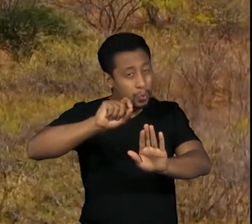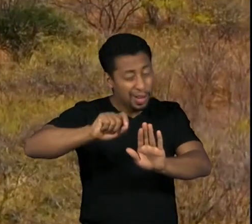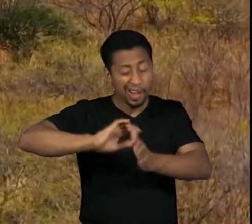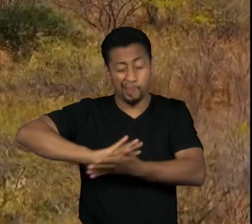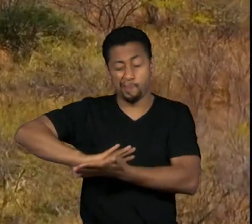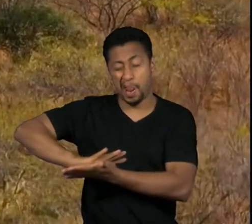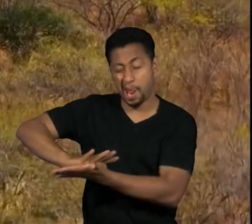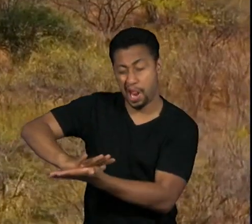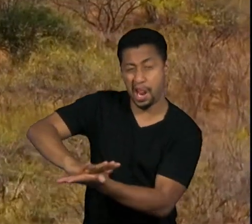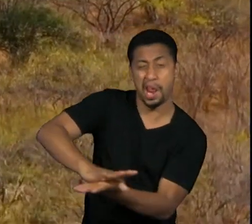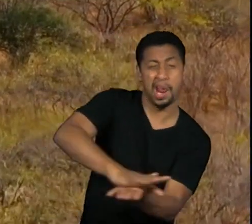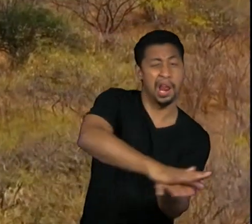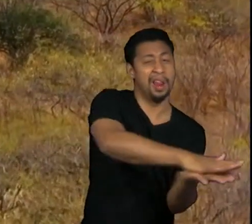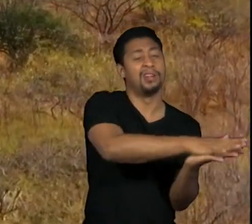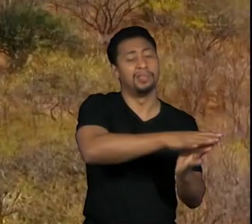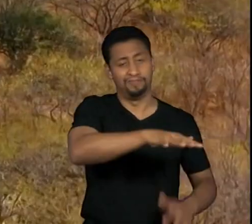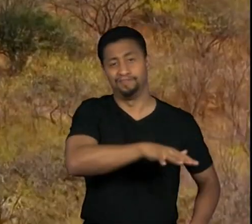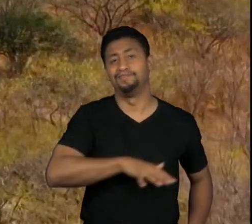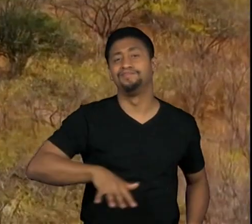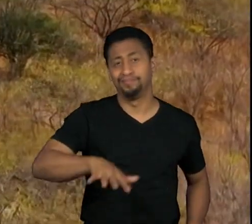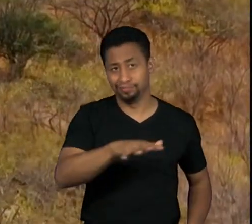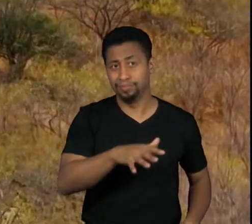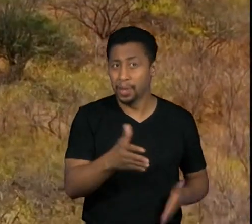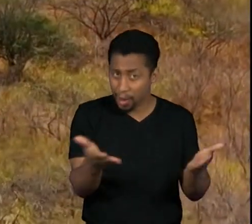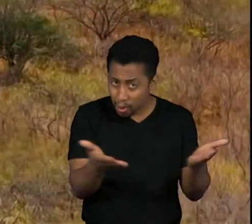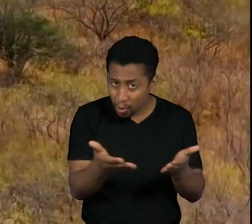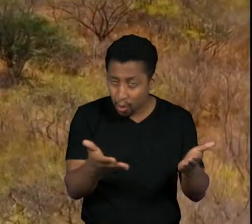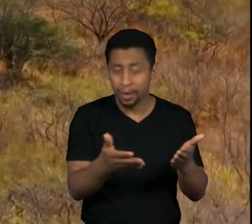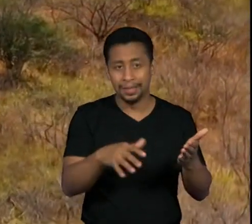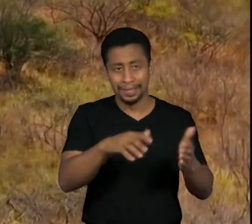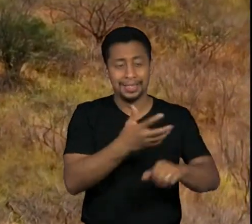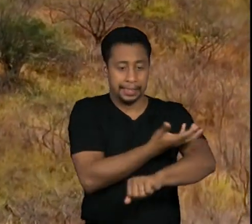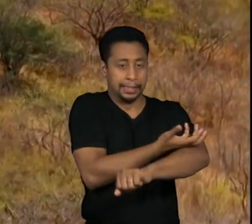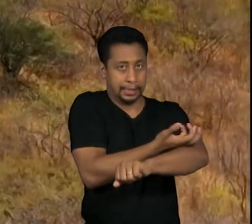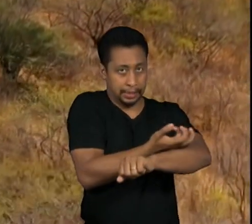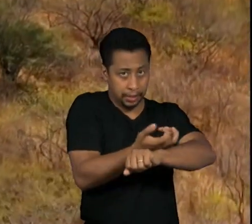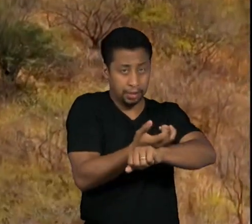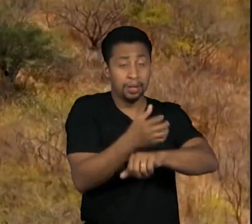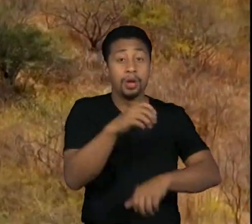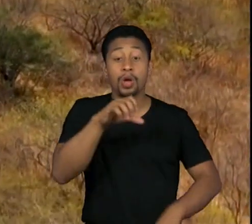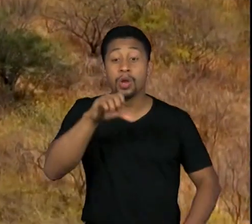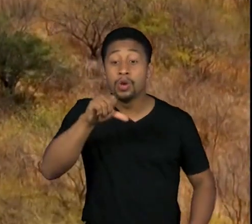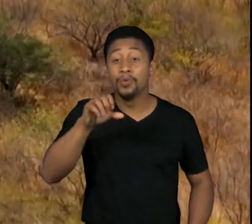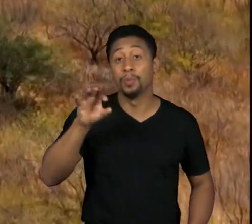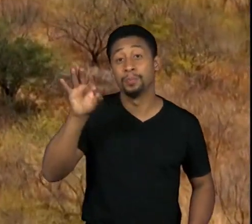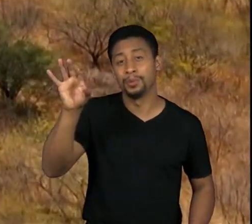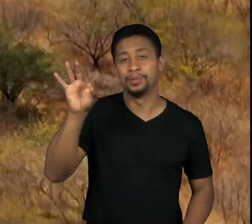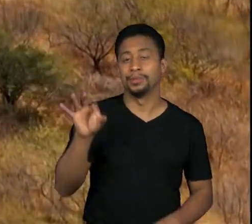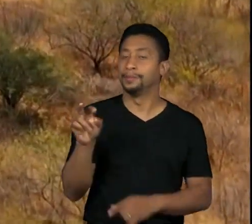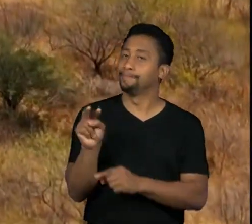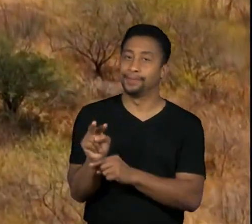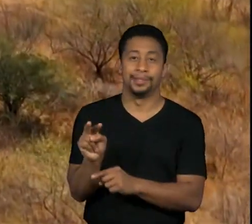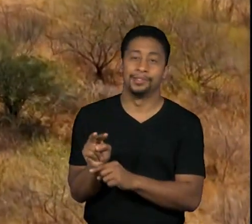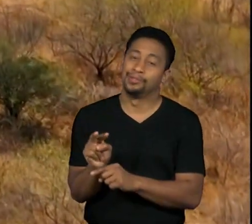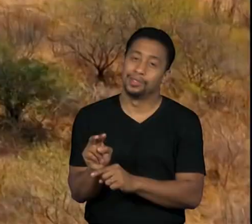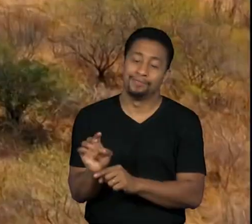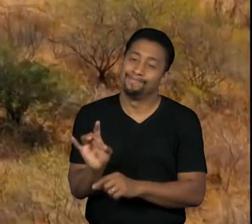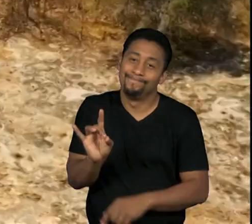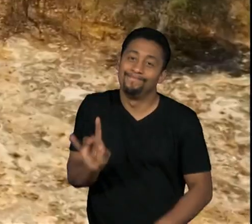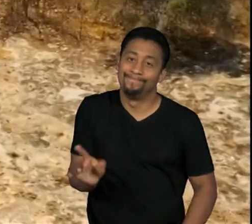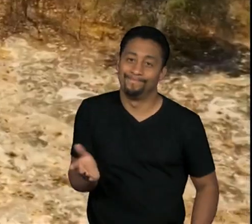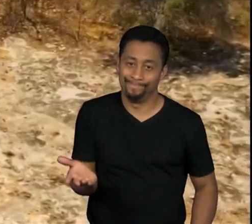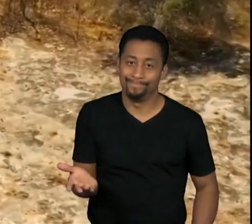bioma. Atualmente, apenas 9% da Caatinga estão legalmente protegidos.